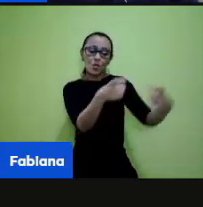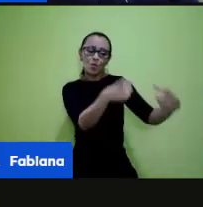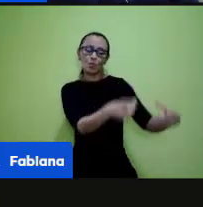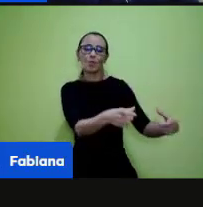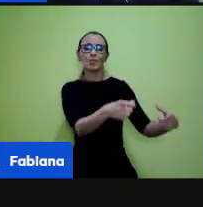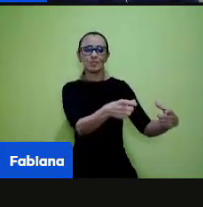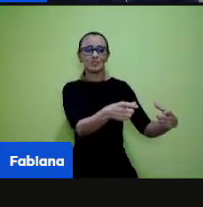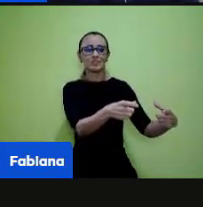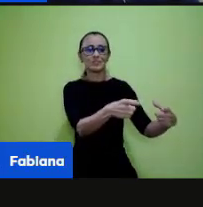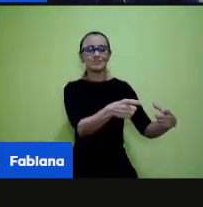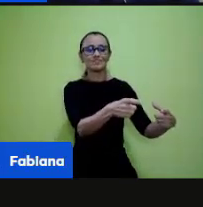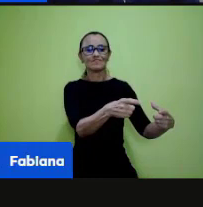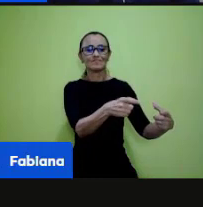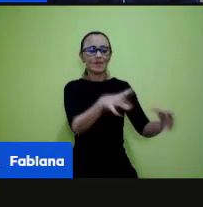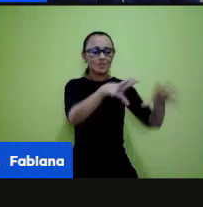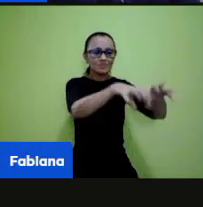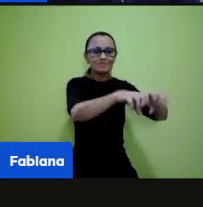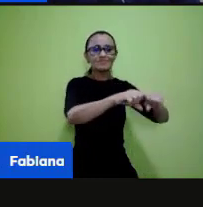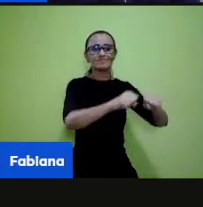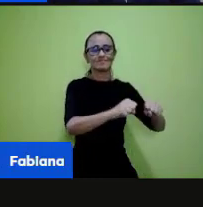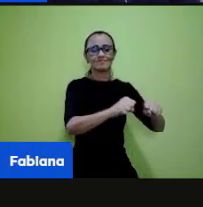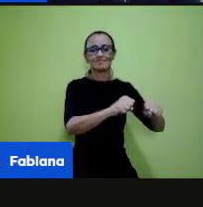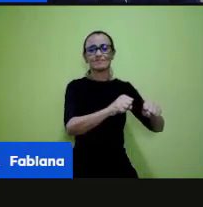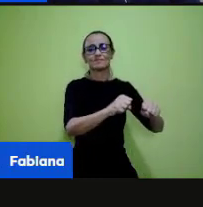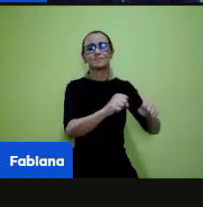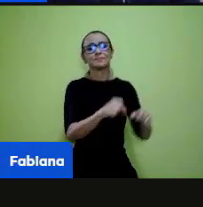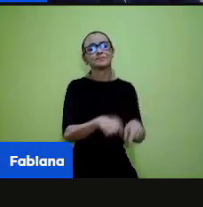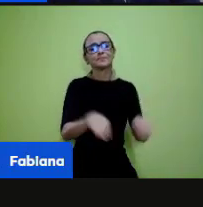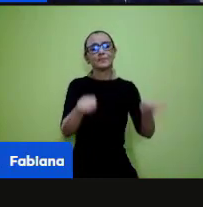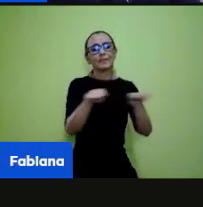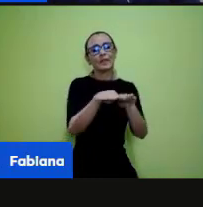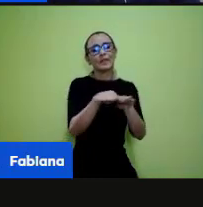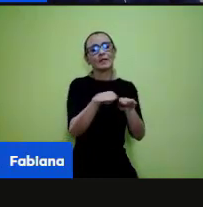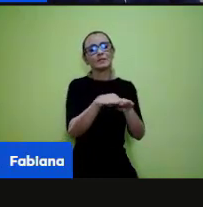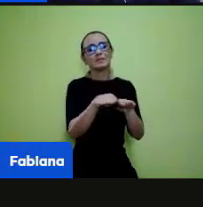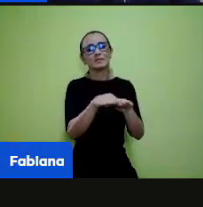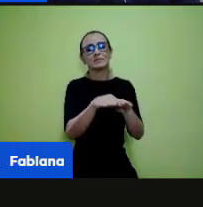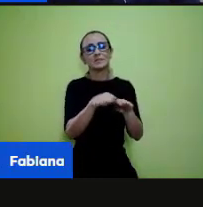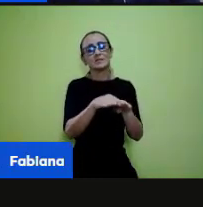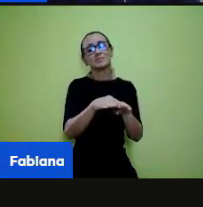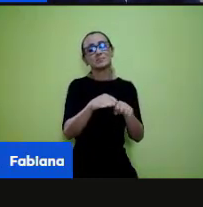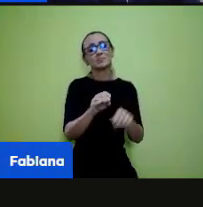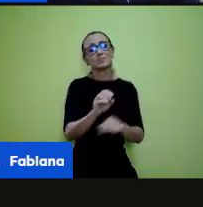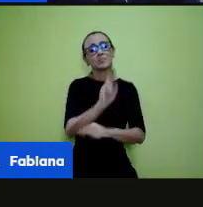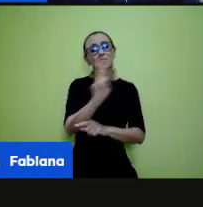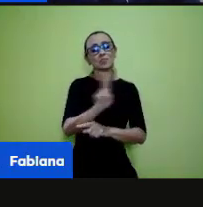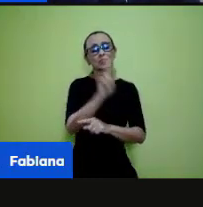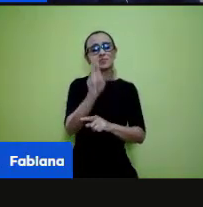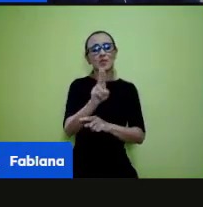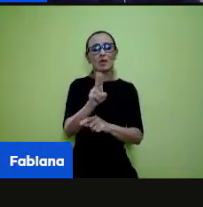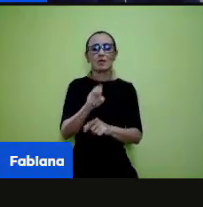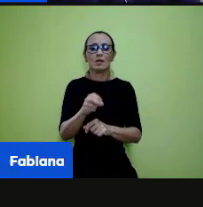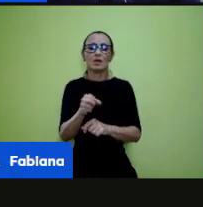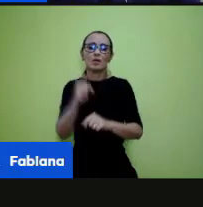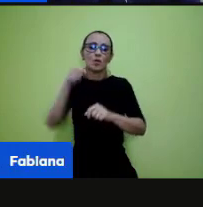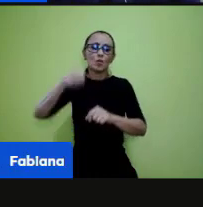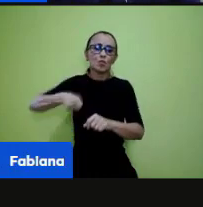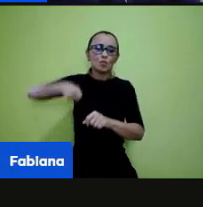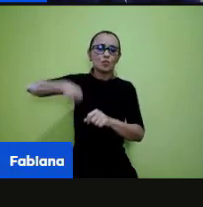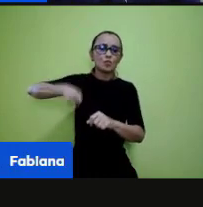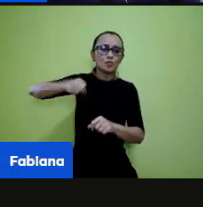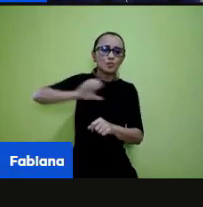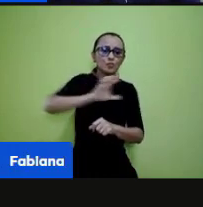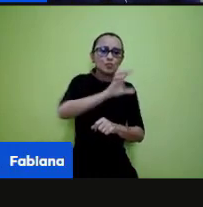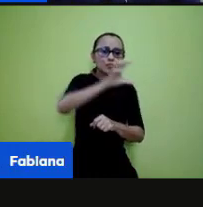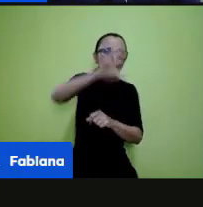larvas, e eventualmente o tratamento perifocal, que é com a bomba motorizada costal, o fumacê, geralmente para a gente